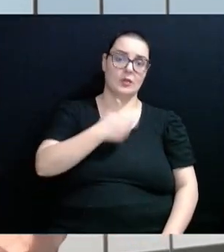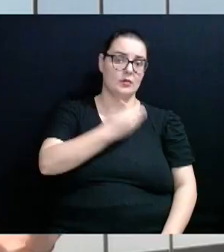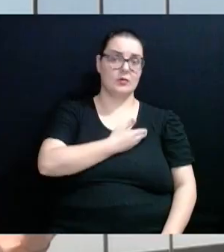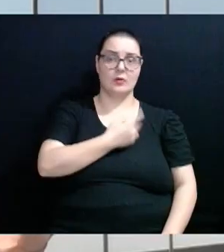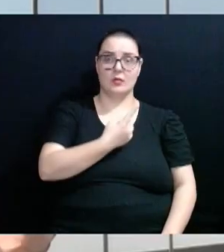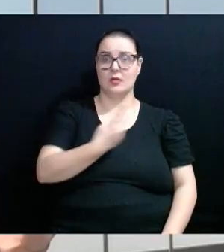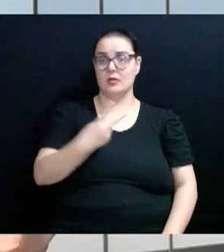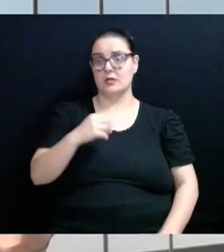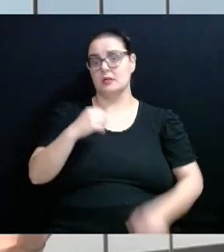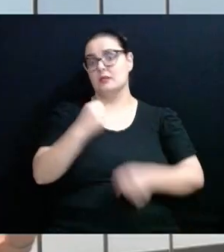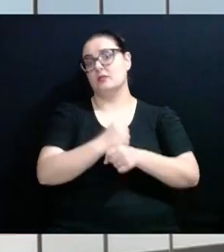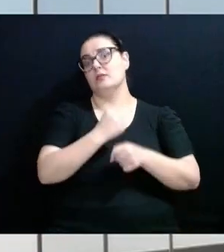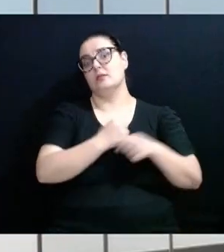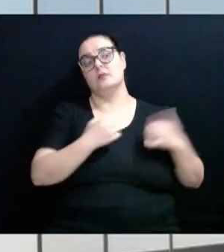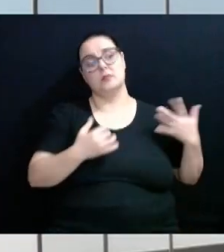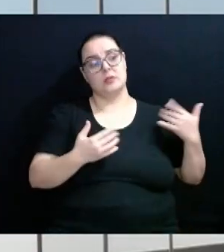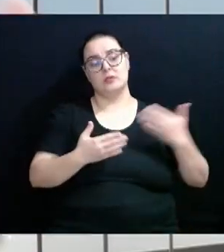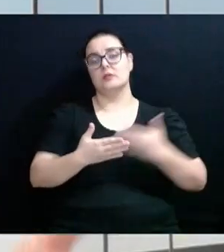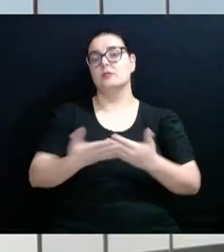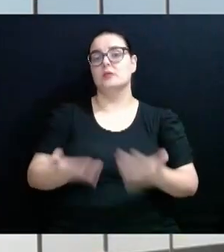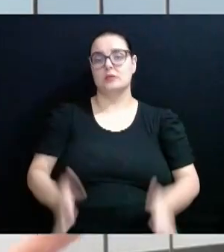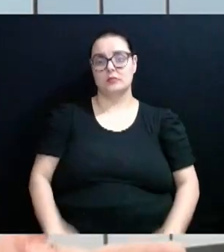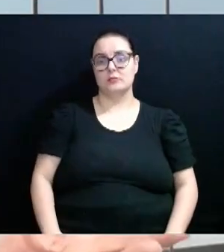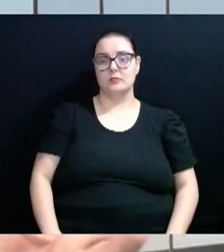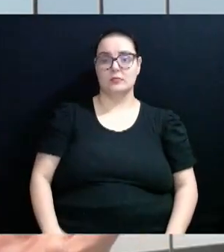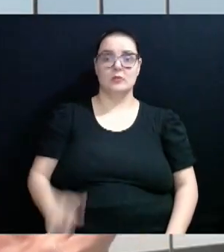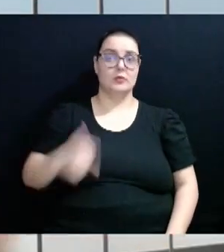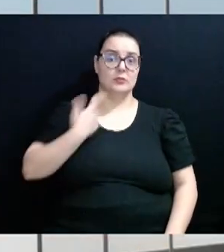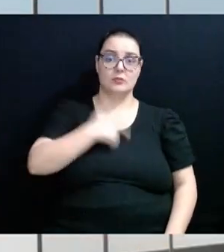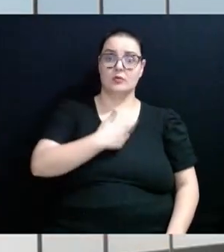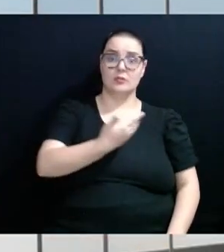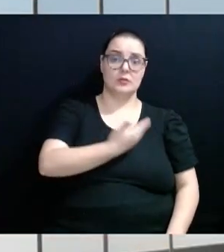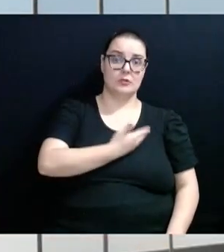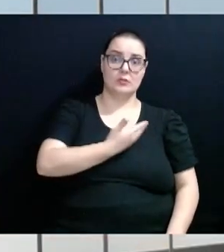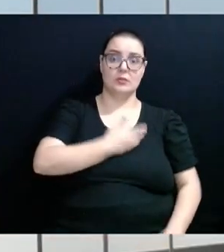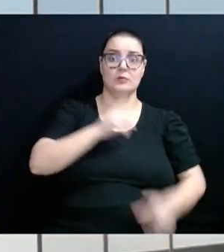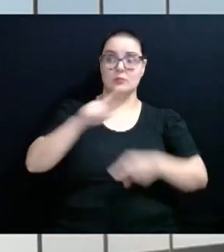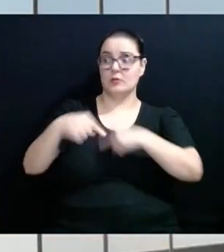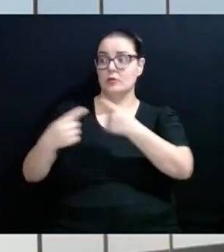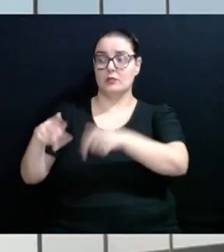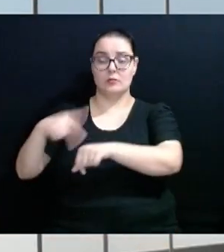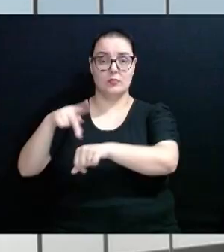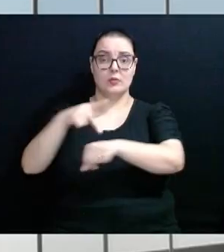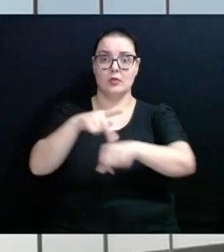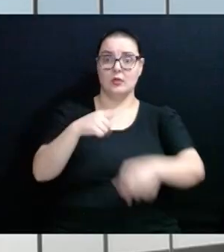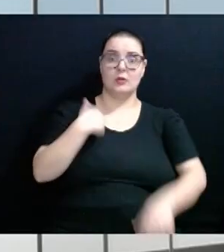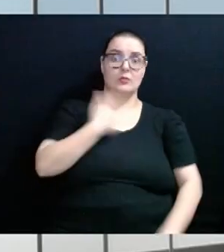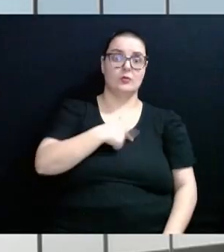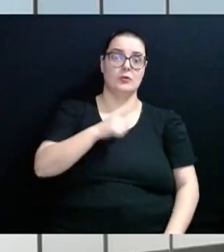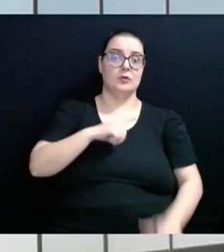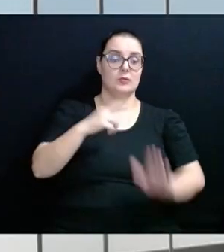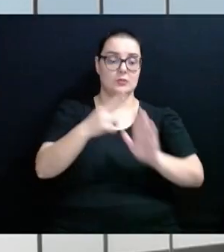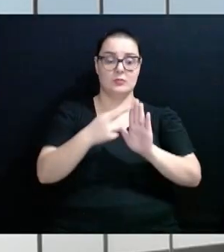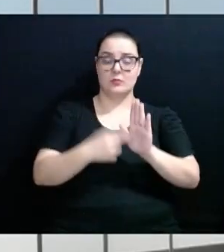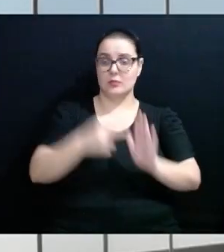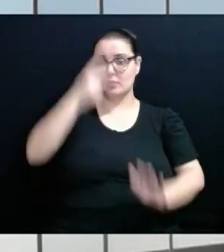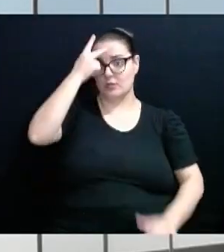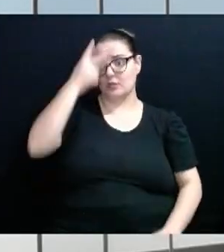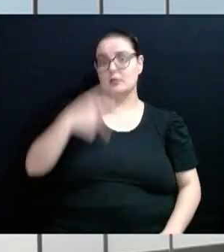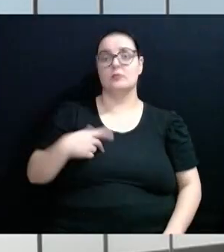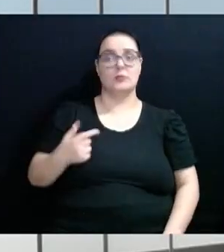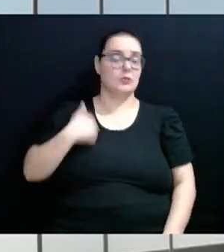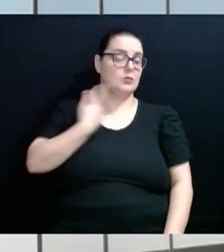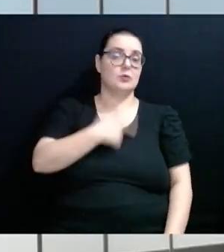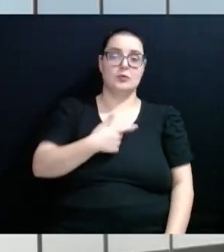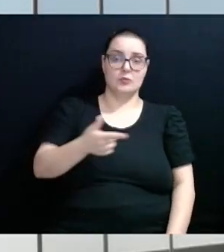anos. E nós queremos ser amigos de outros países. Nós temos regras próprias que nós consideramos